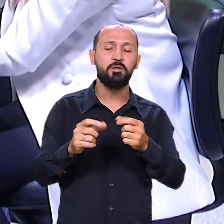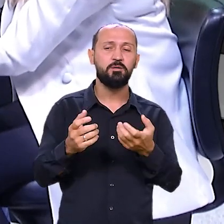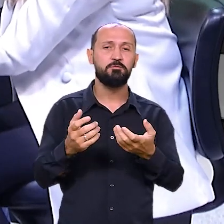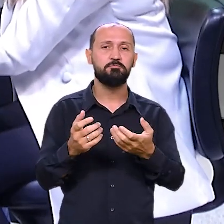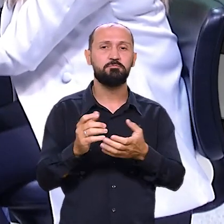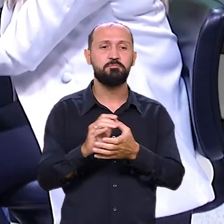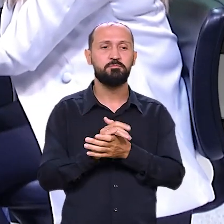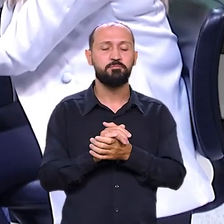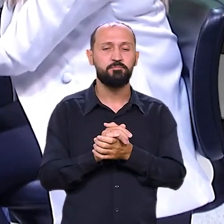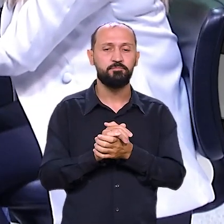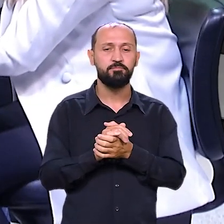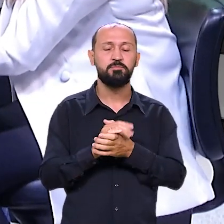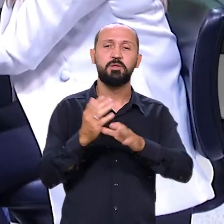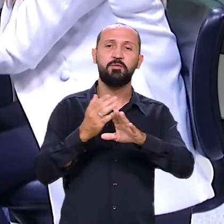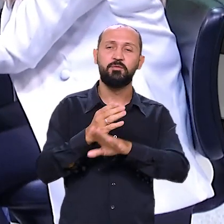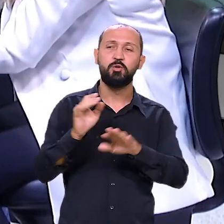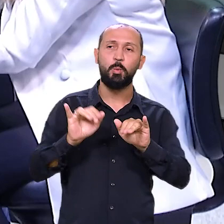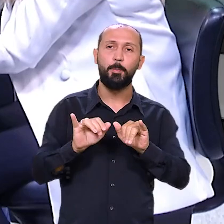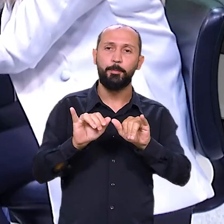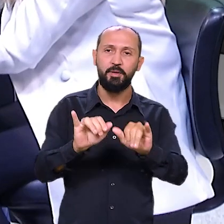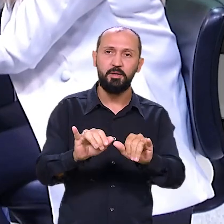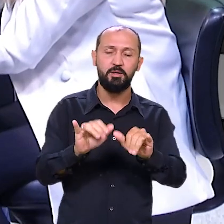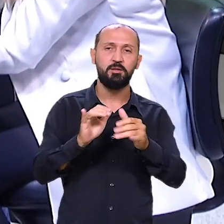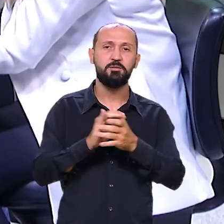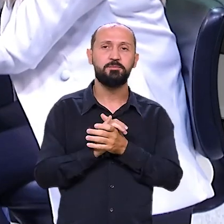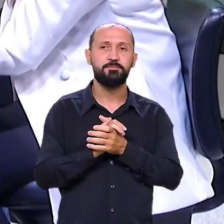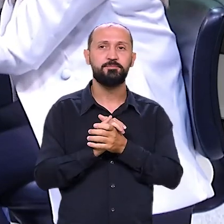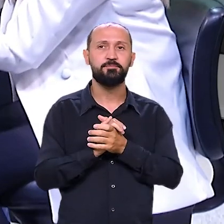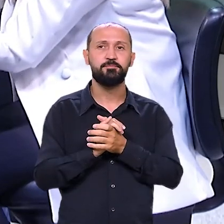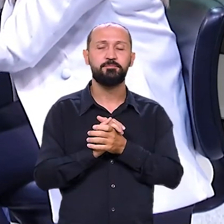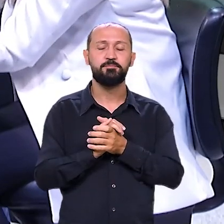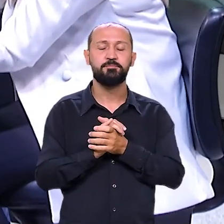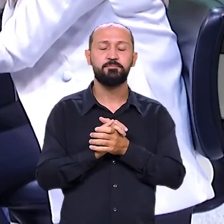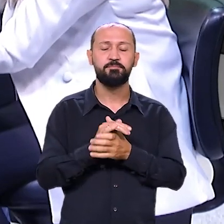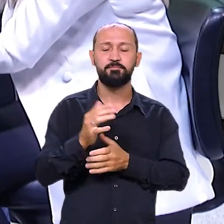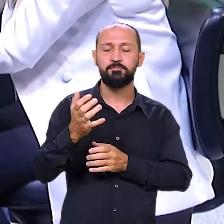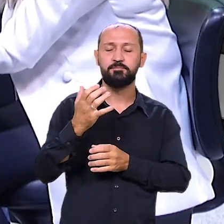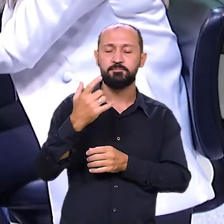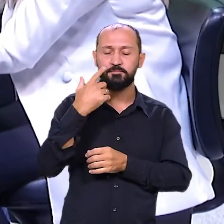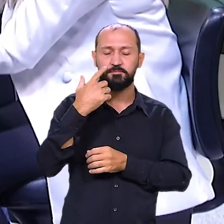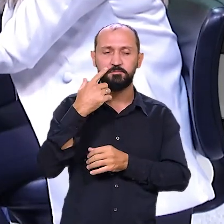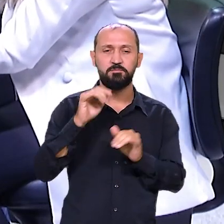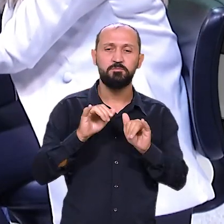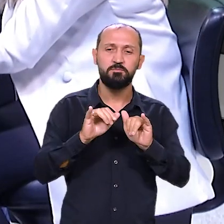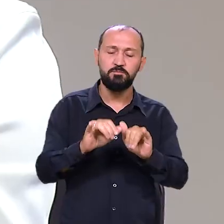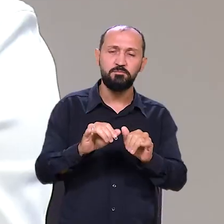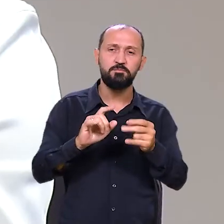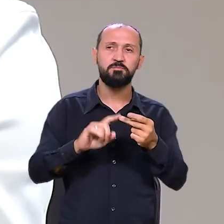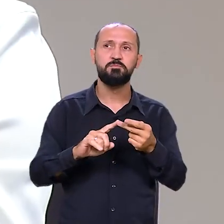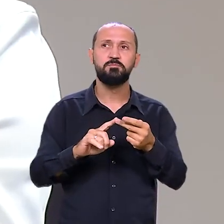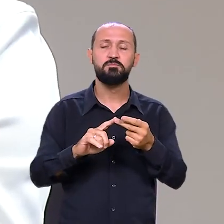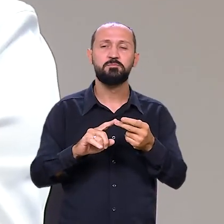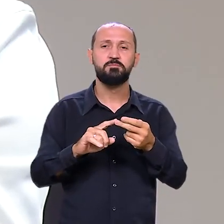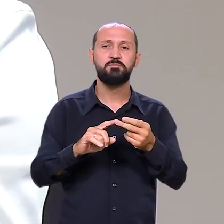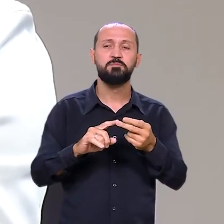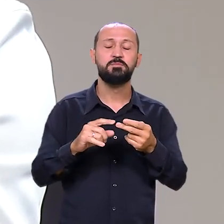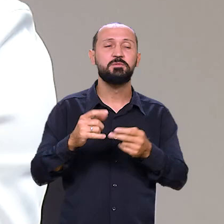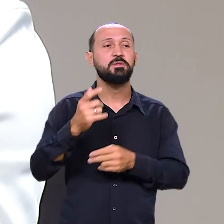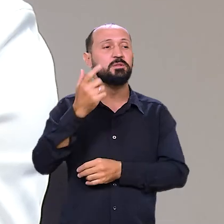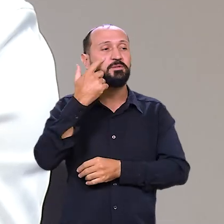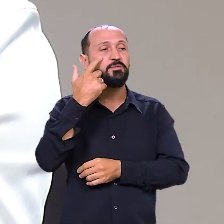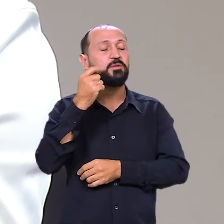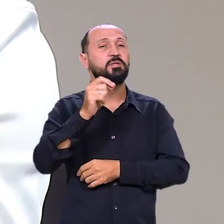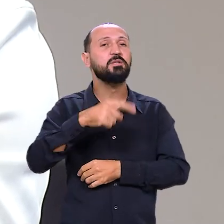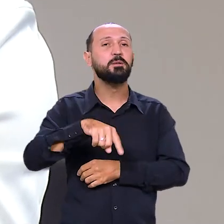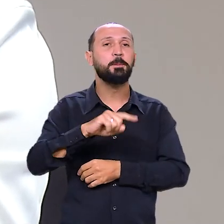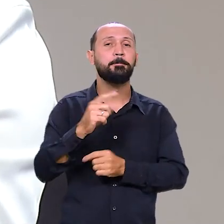vai ao mercado, ele procura o leite, os produtos derivados, e a